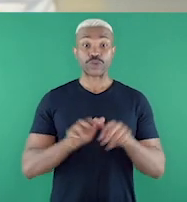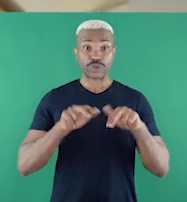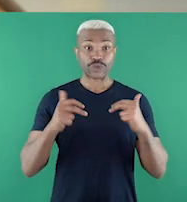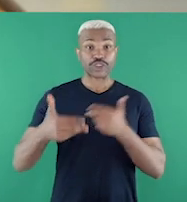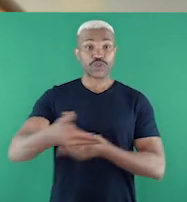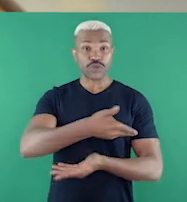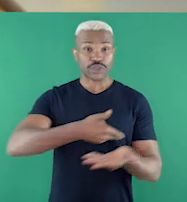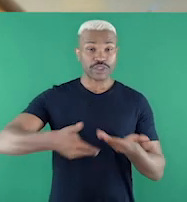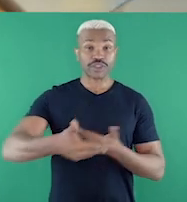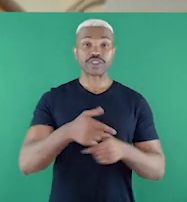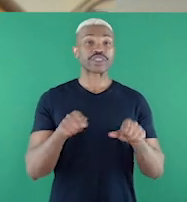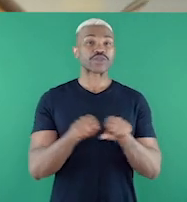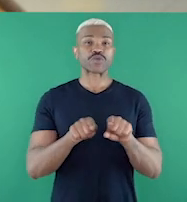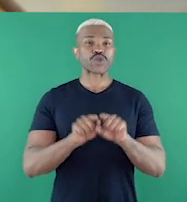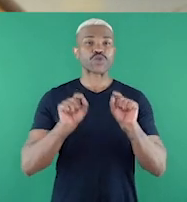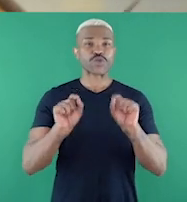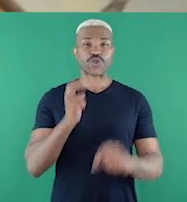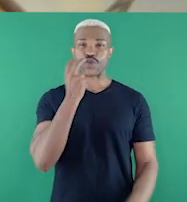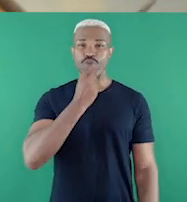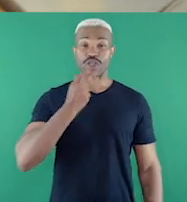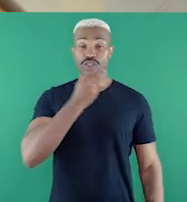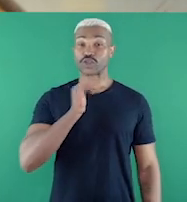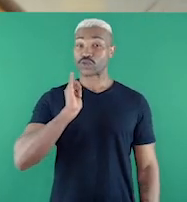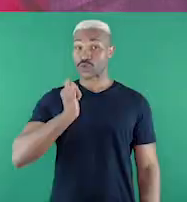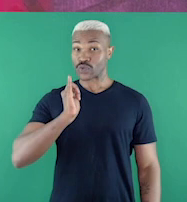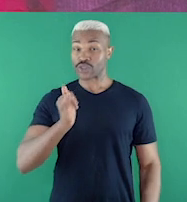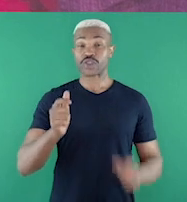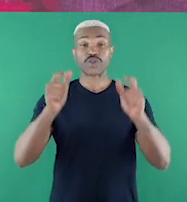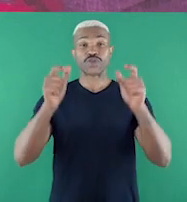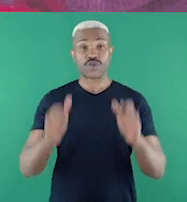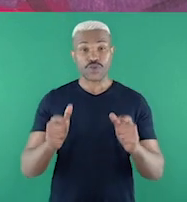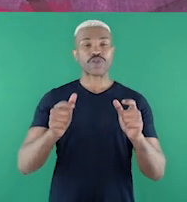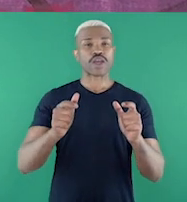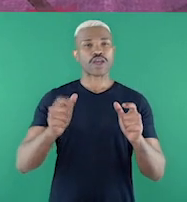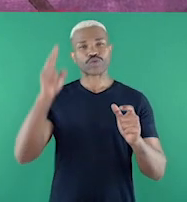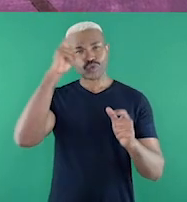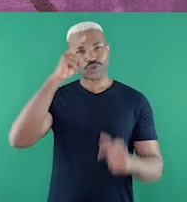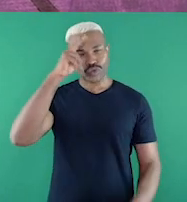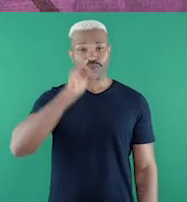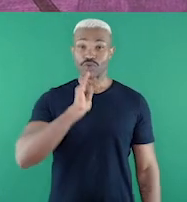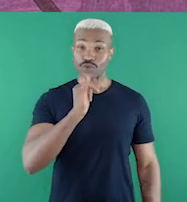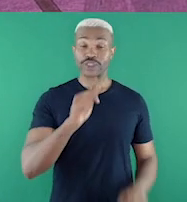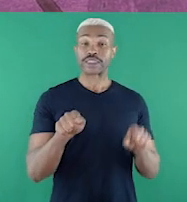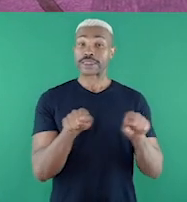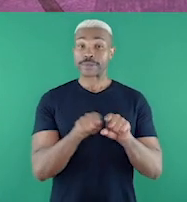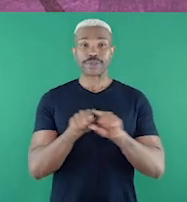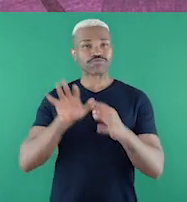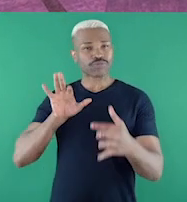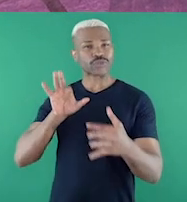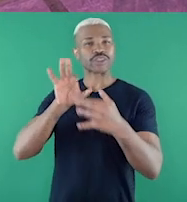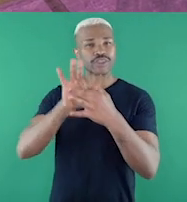circularidade, quanto justamente da oralidade. Então, esse lugar de contar as histórias e ser uma